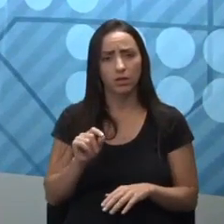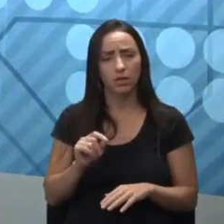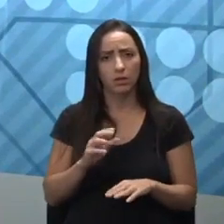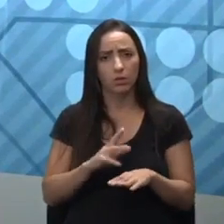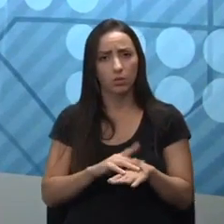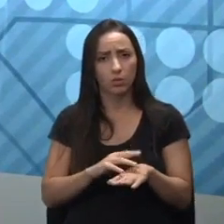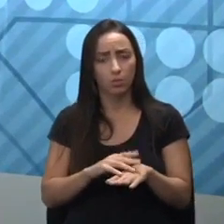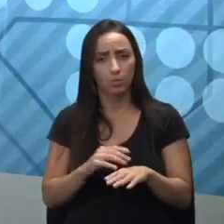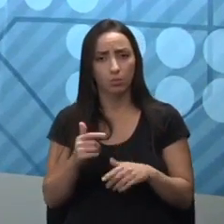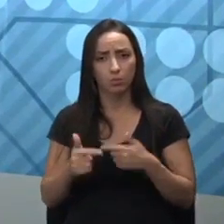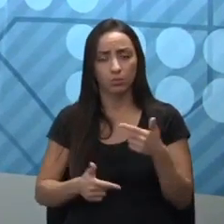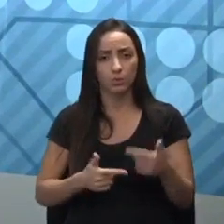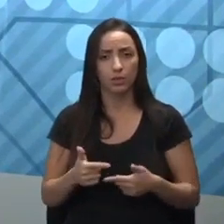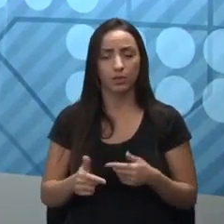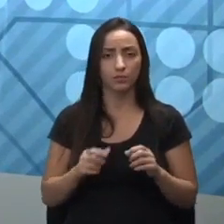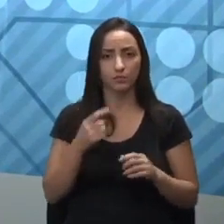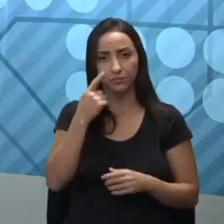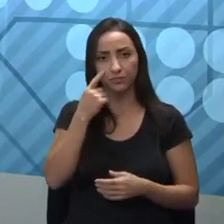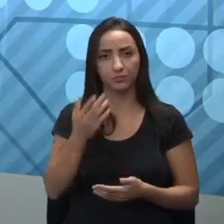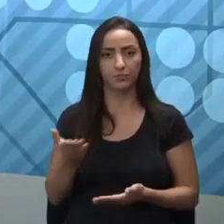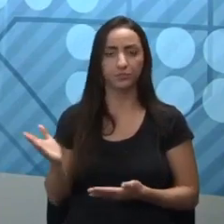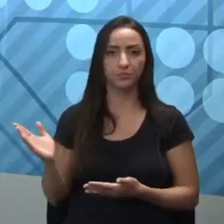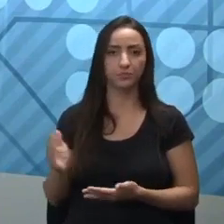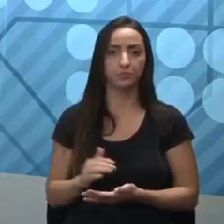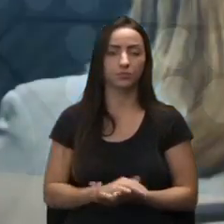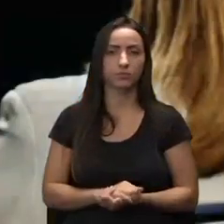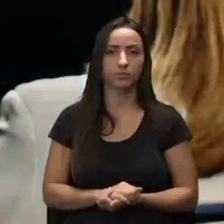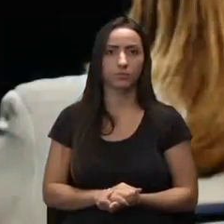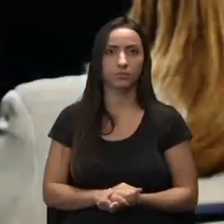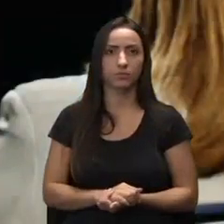adoecimento aí no ambiente de trabalho. Veja comigo.